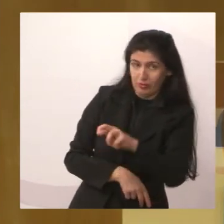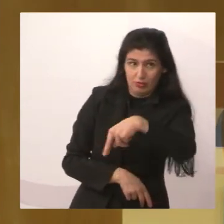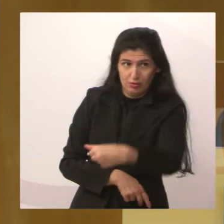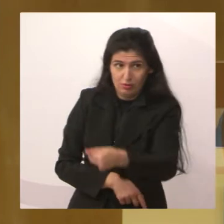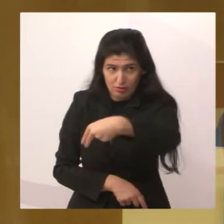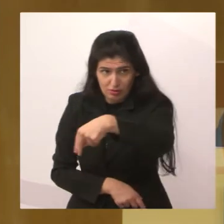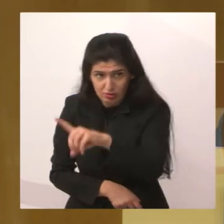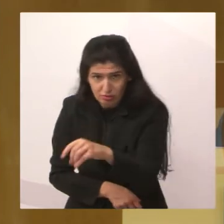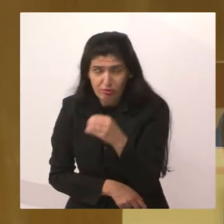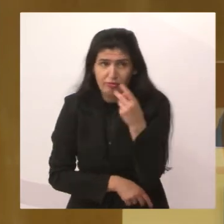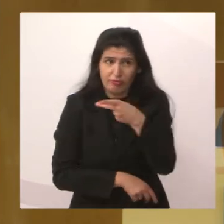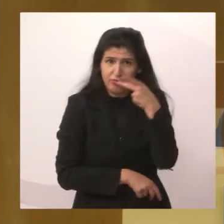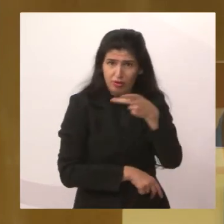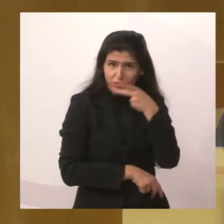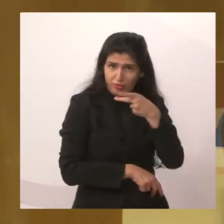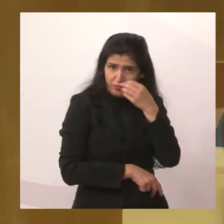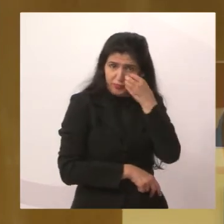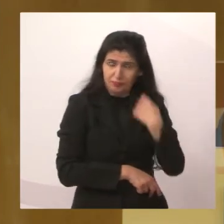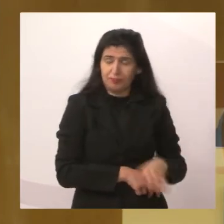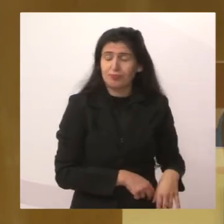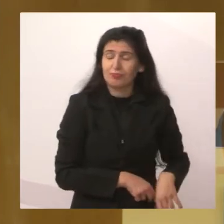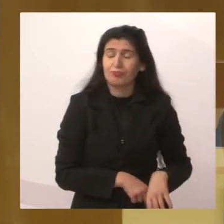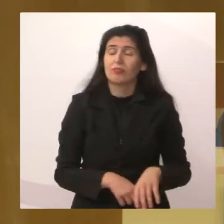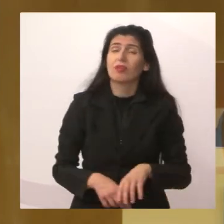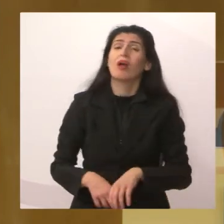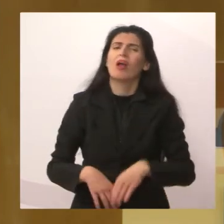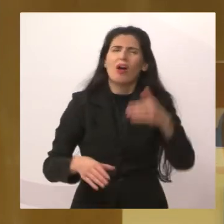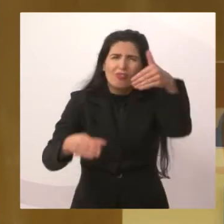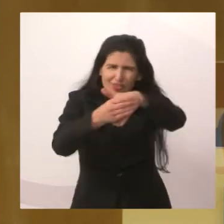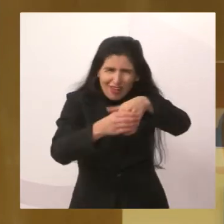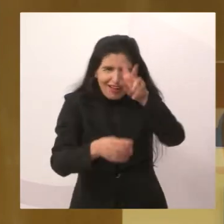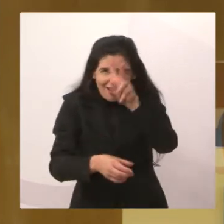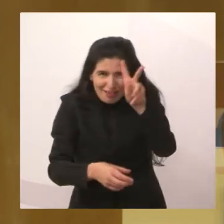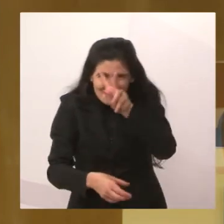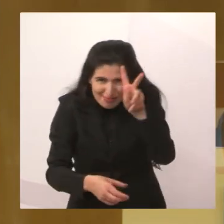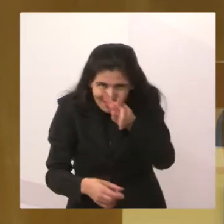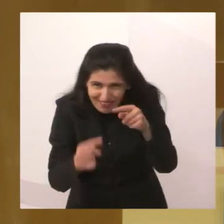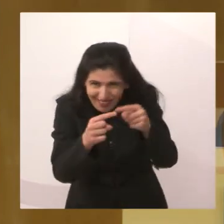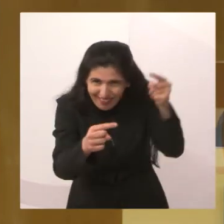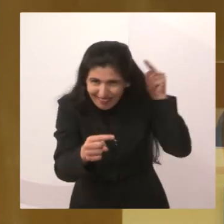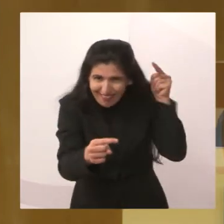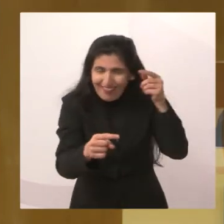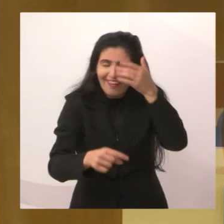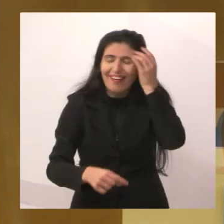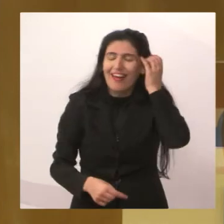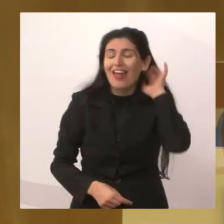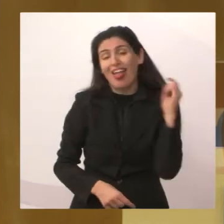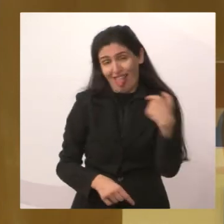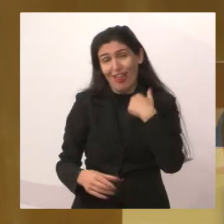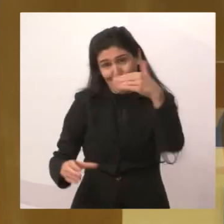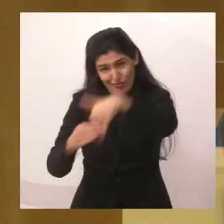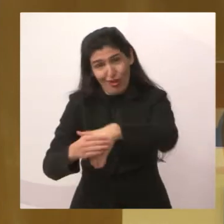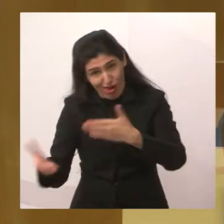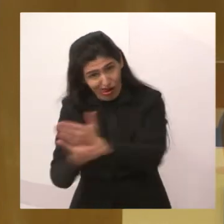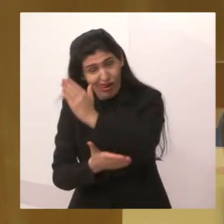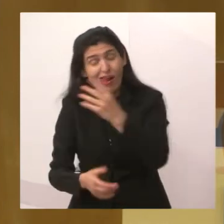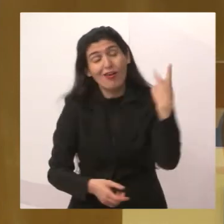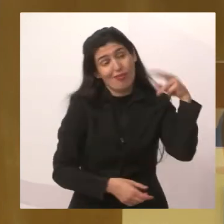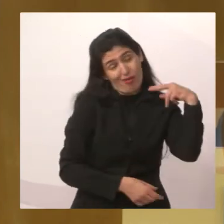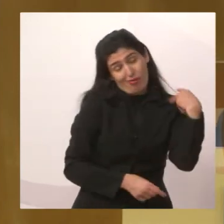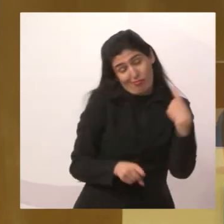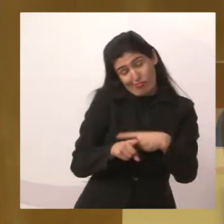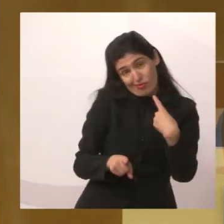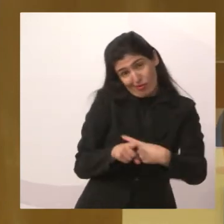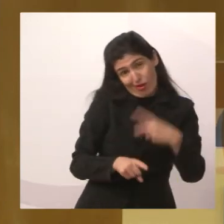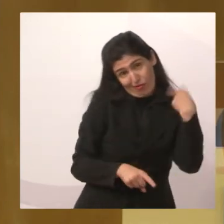sua pessoa, né, naquela votação que teve, né, eu votei favorável ao vereador justamente por isso, né,